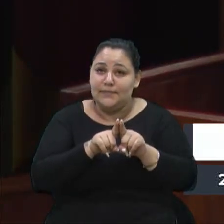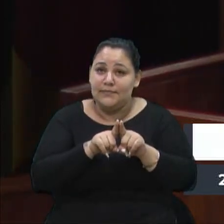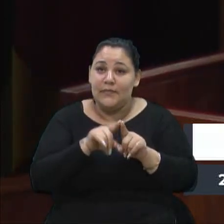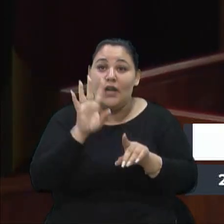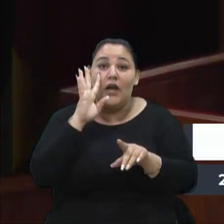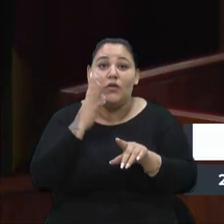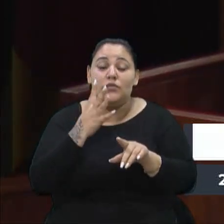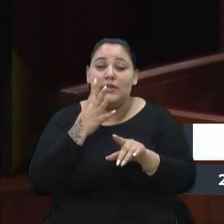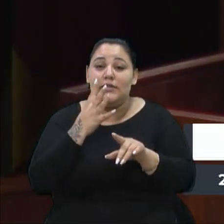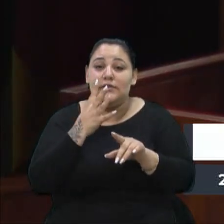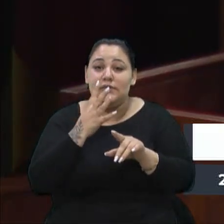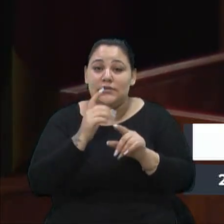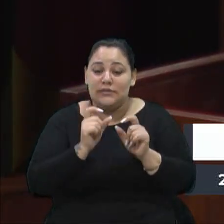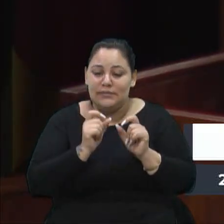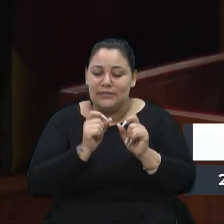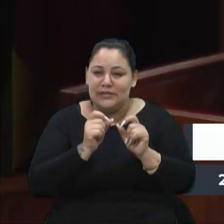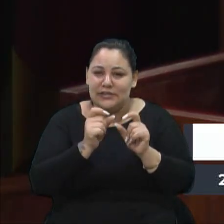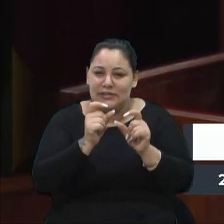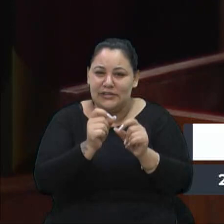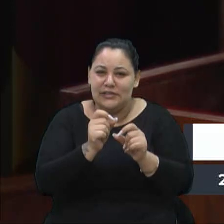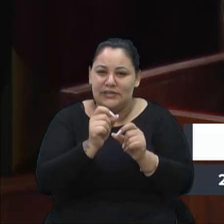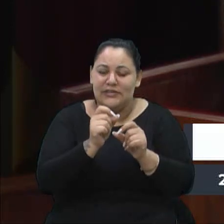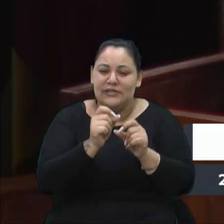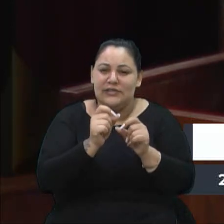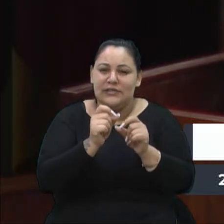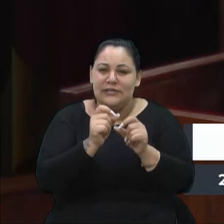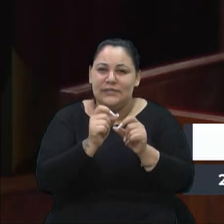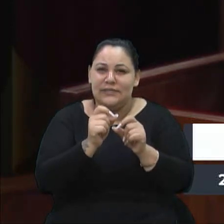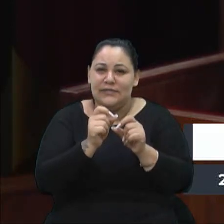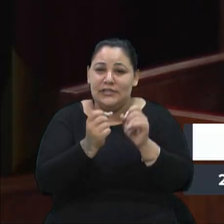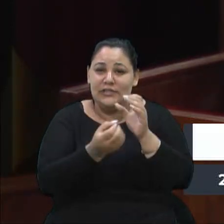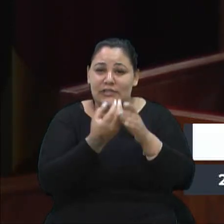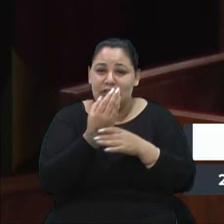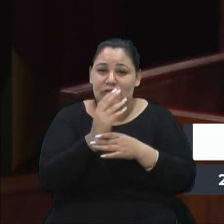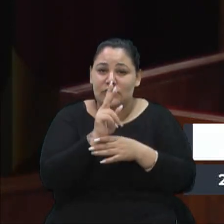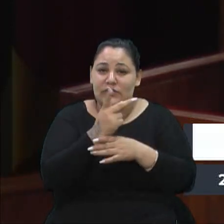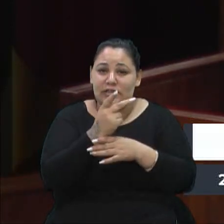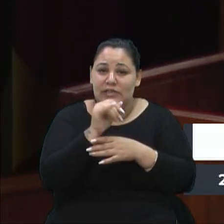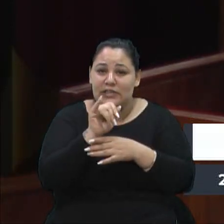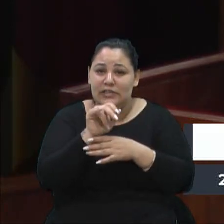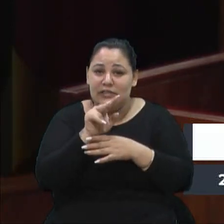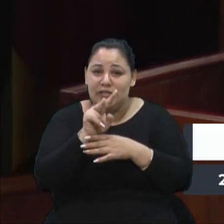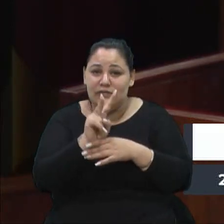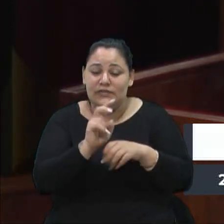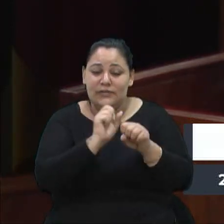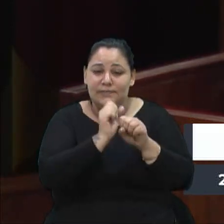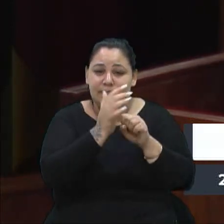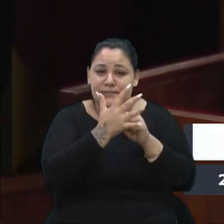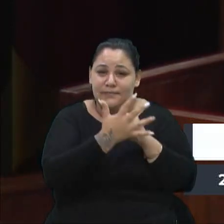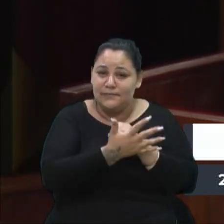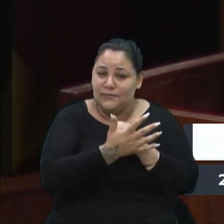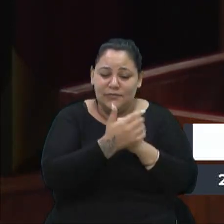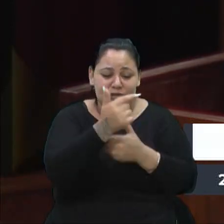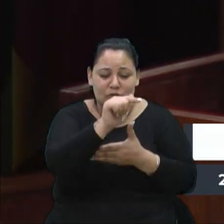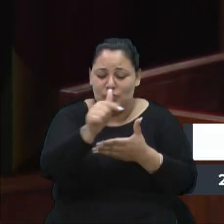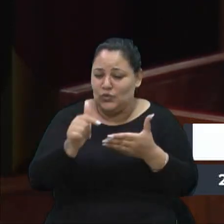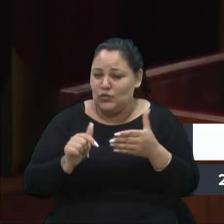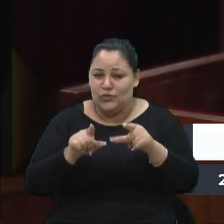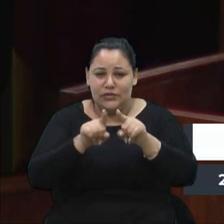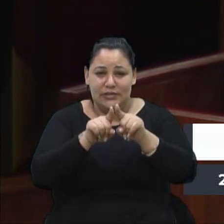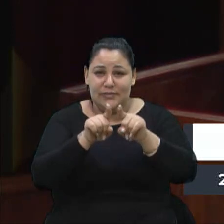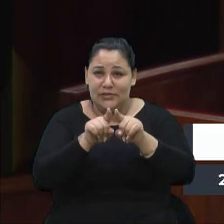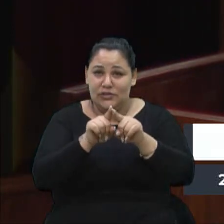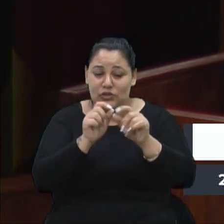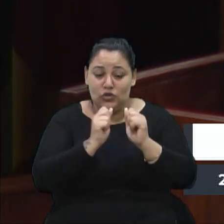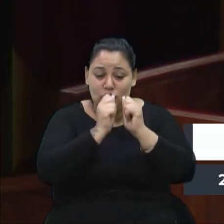acontece com os fungos e vírus desconhecidos que originou o HIV, o coronavírus, H1N1, influenza e outros, oriundos de bactérias